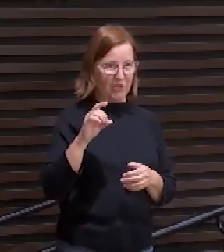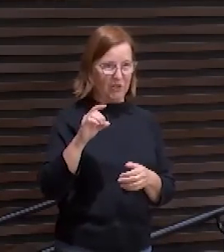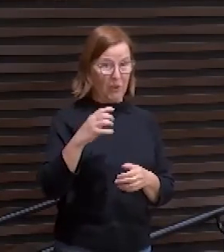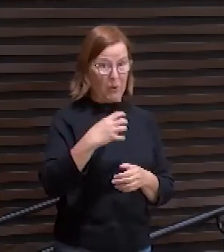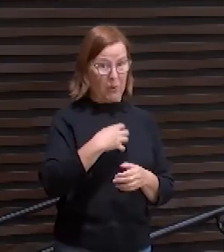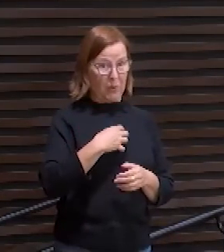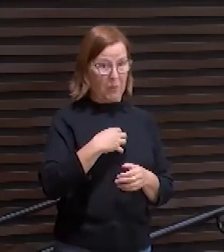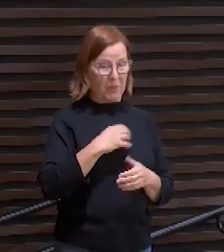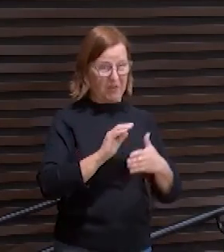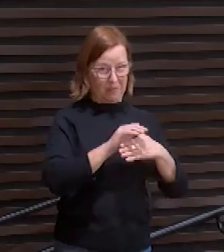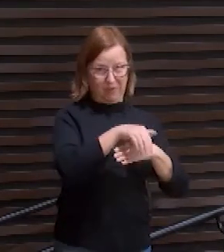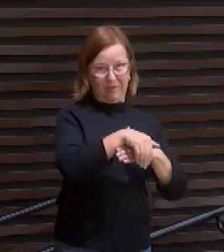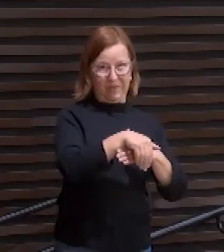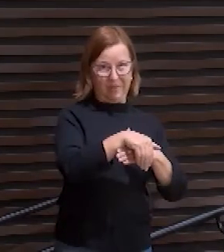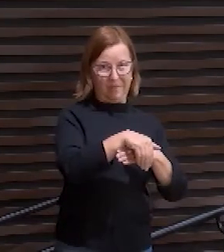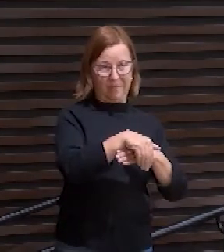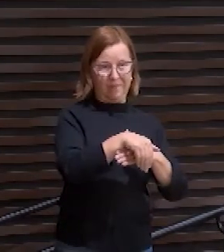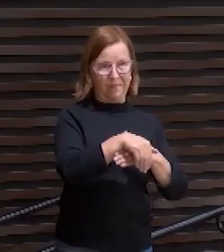comportamento externo.